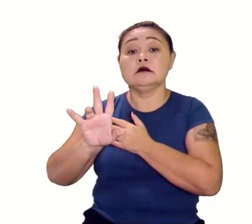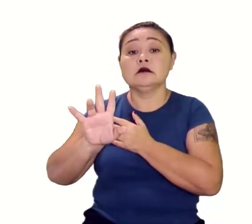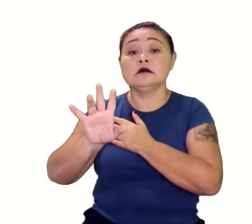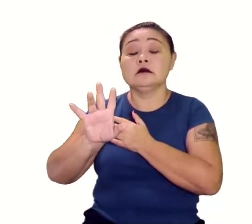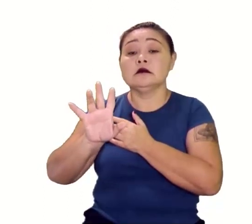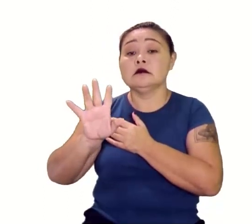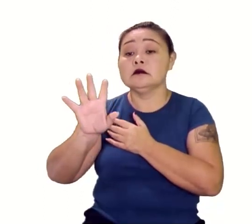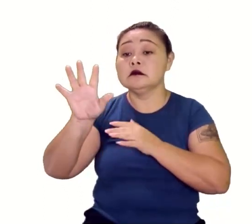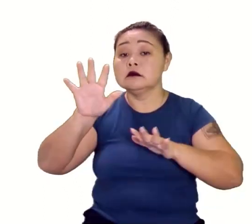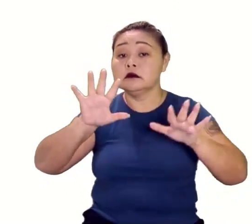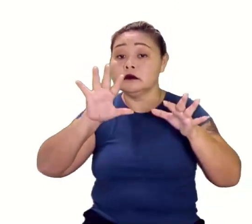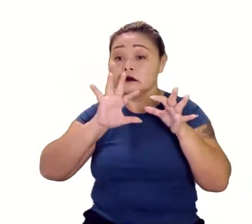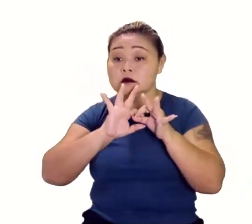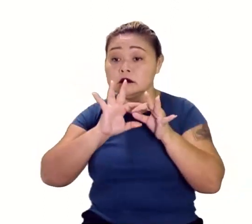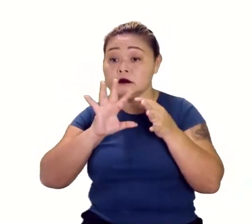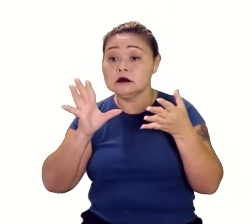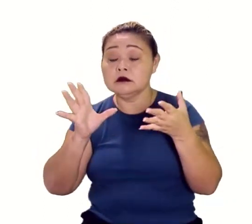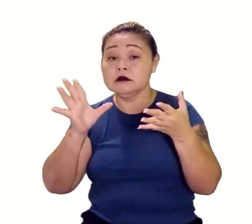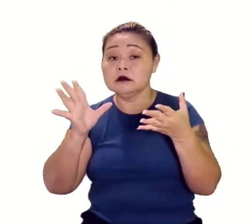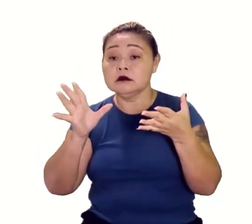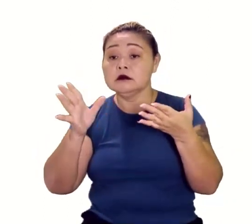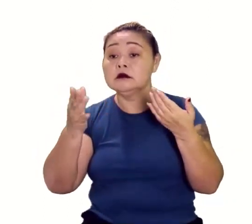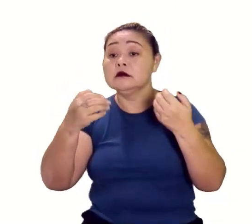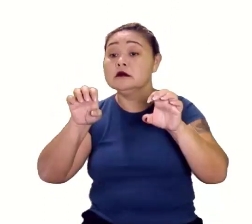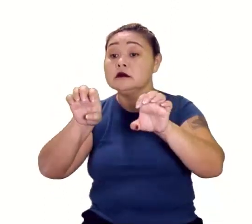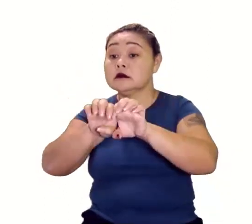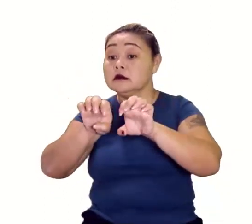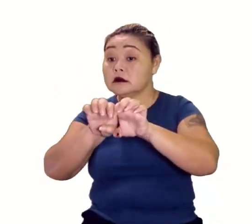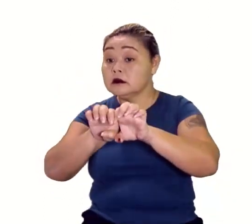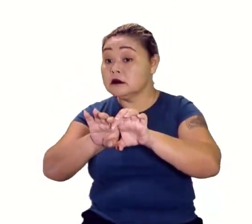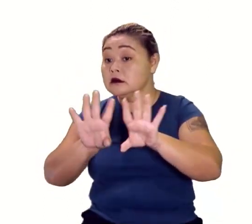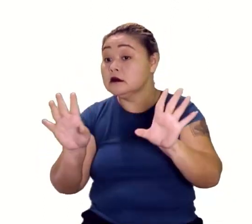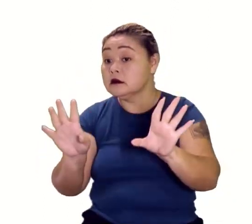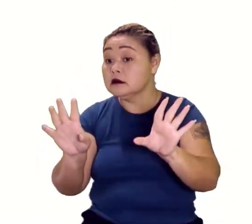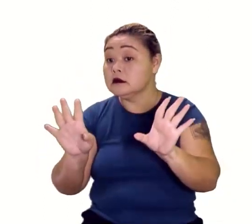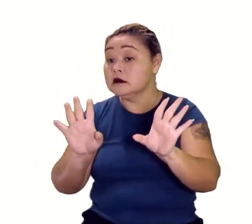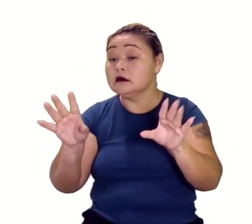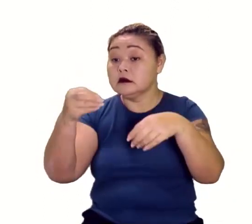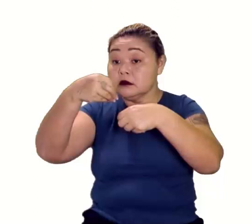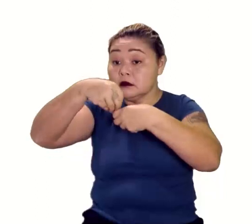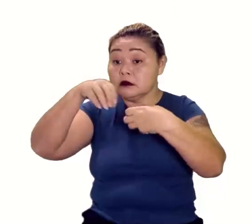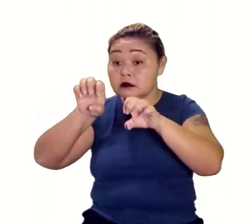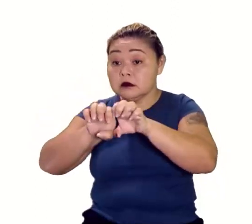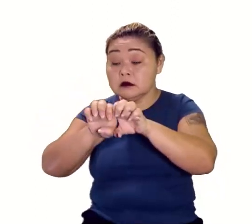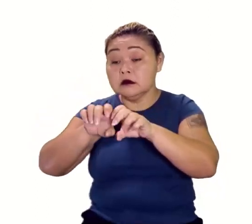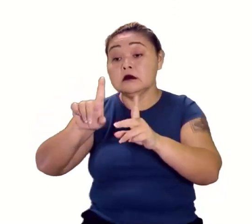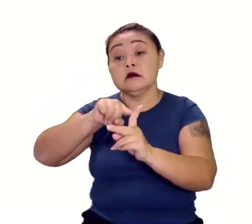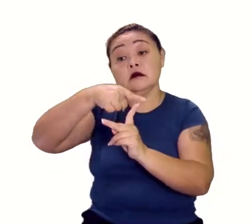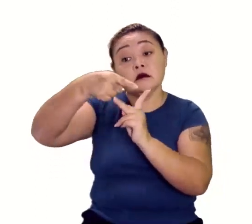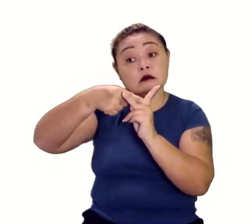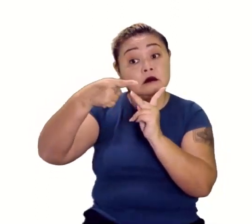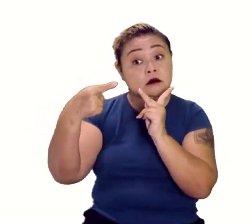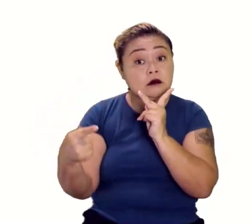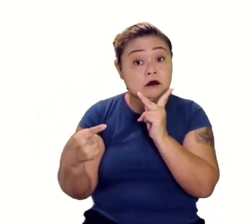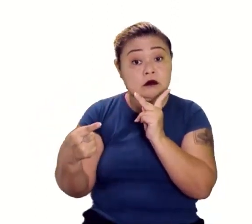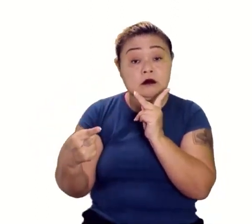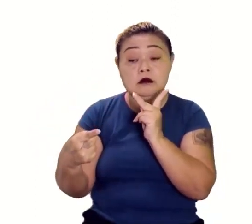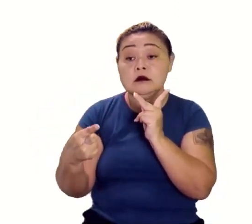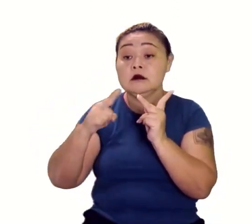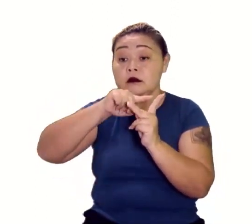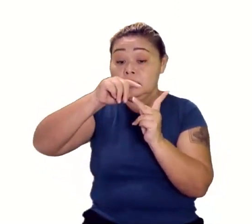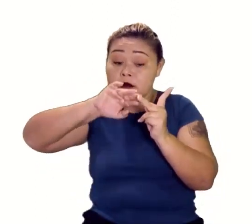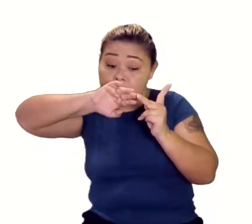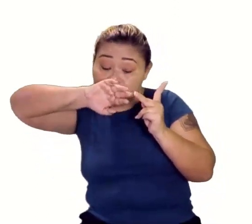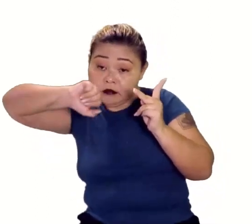usado em situações que envolvem equações. Tá? Na radiciação, eu tiro a